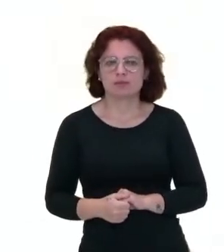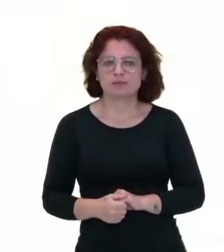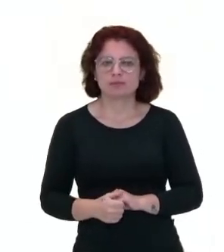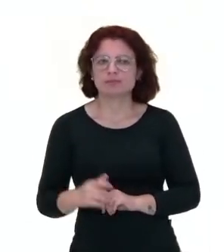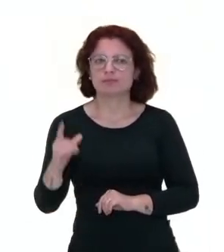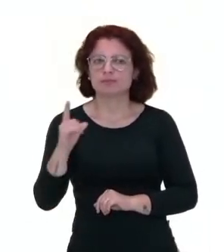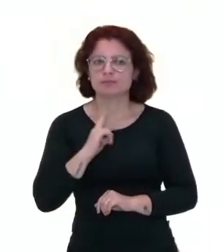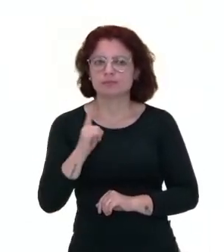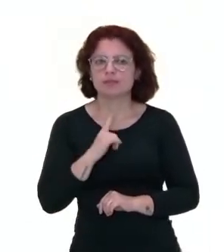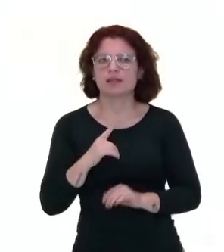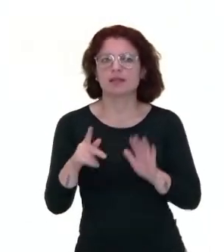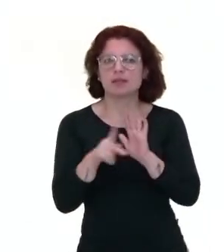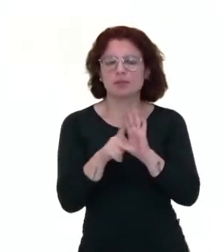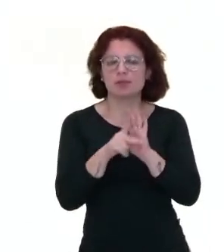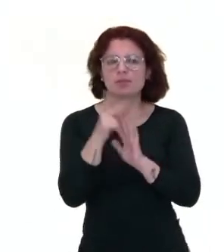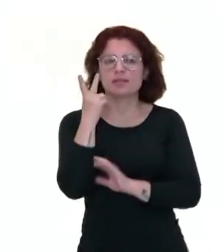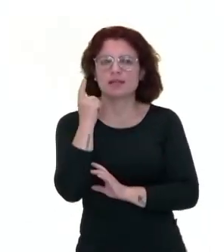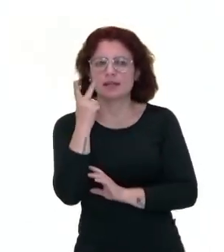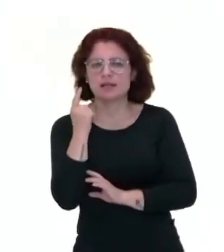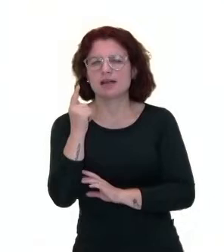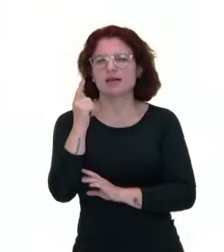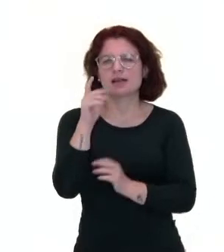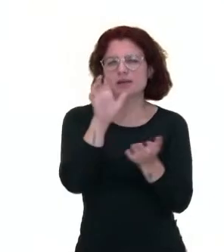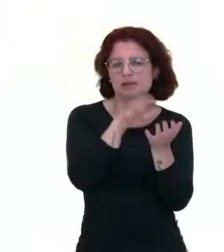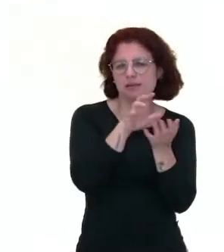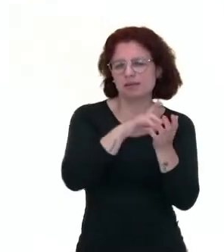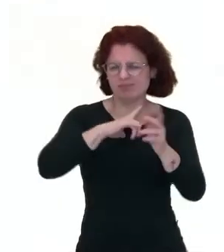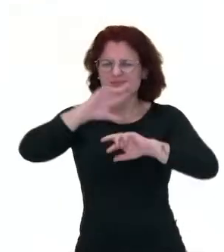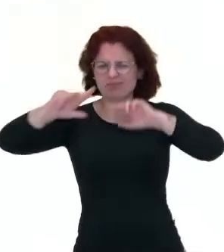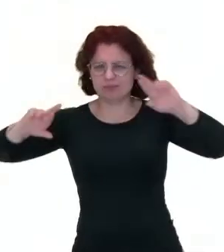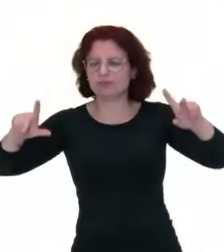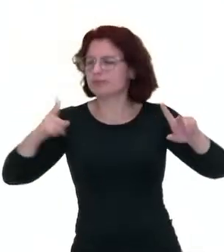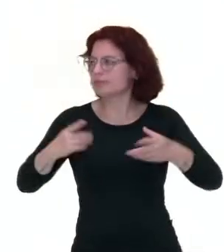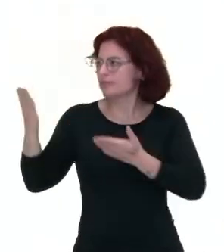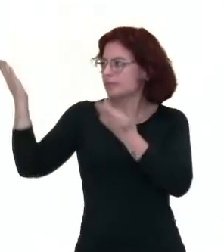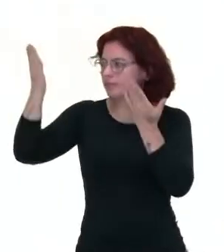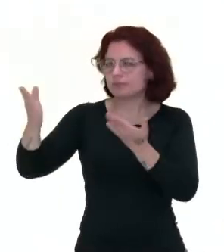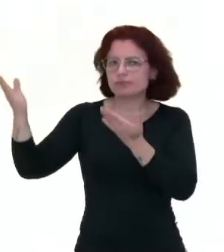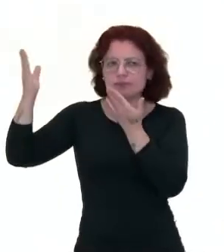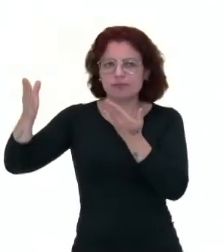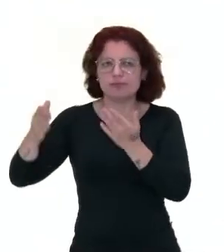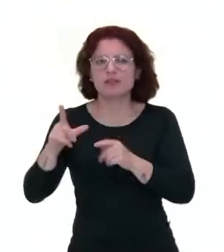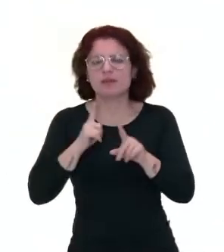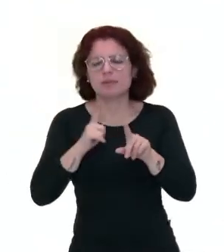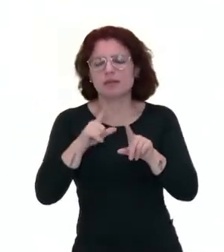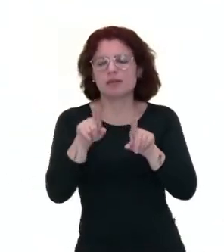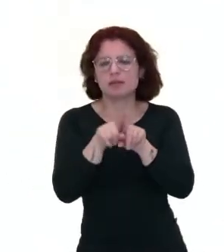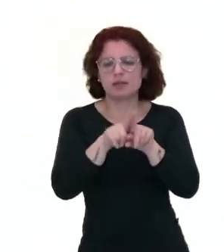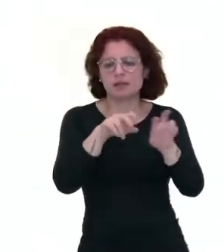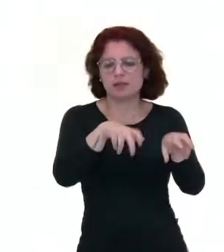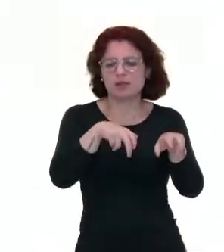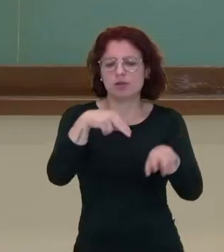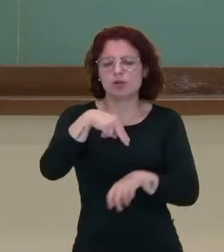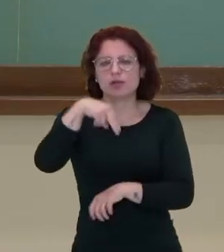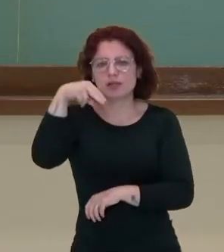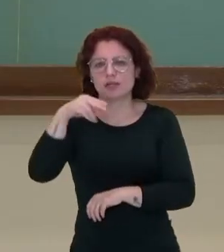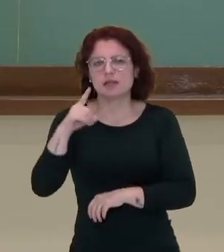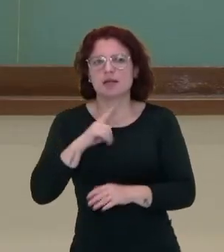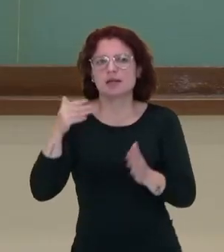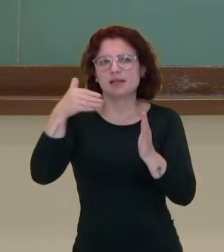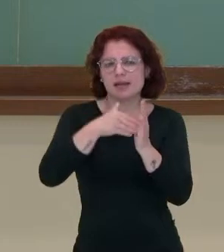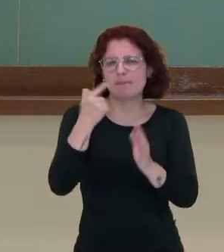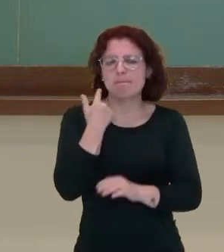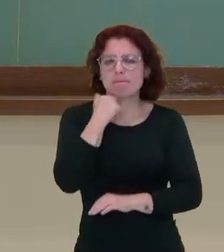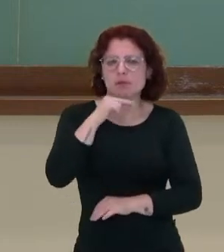as áreas do Ceará, Rio Grande do Norte, Paraíba, Pernambuco, vindo aí para o interior do Nordeste, chegando ali até no norte de